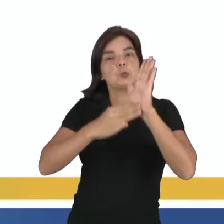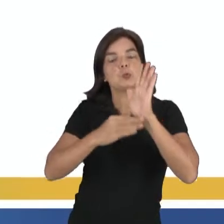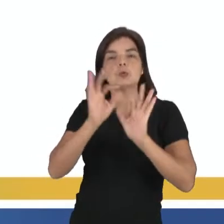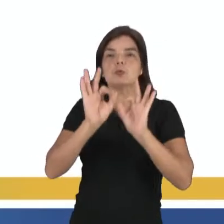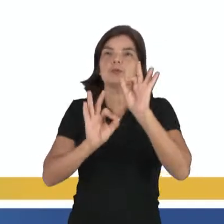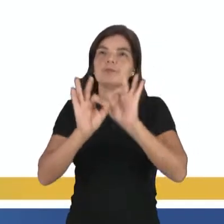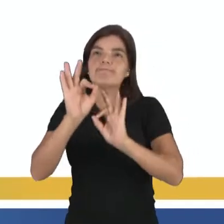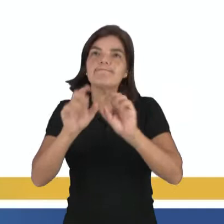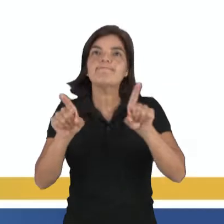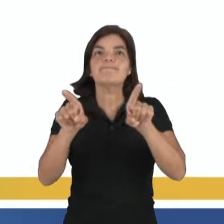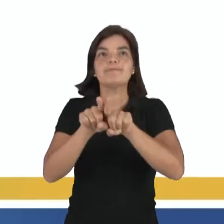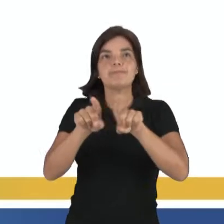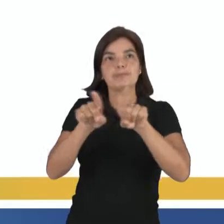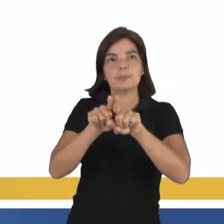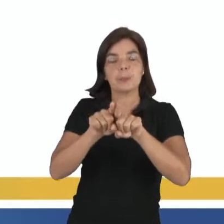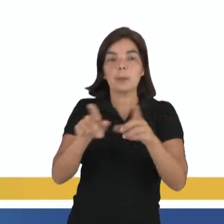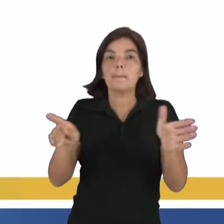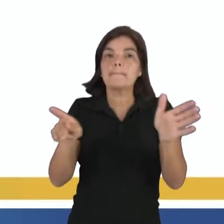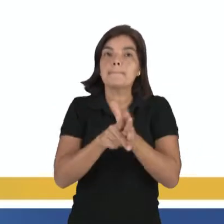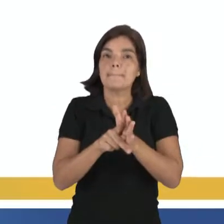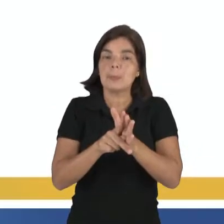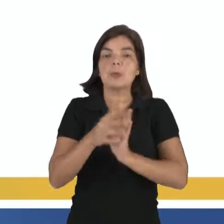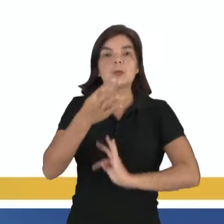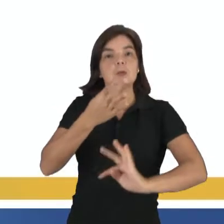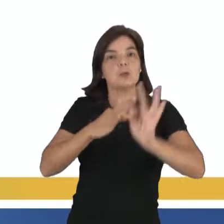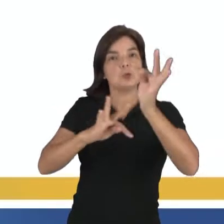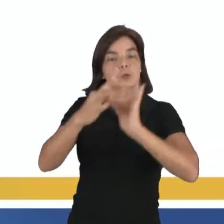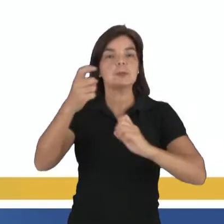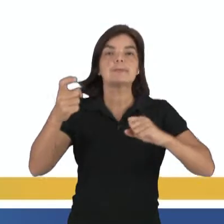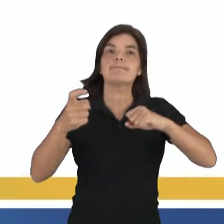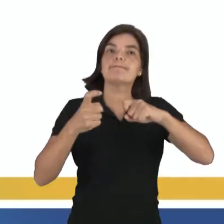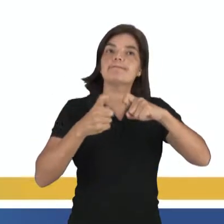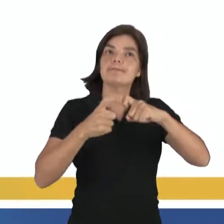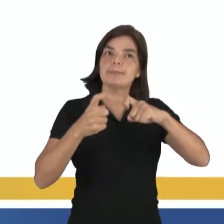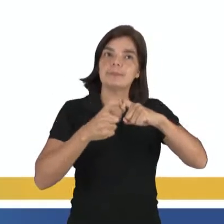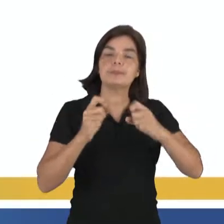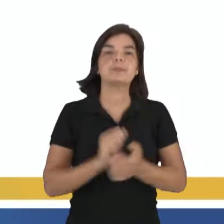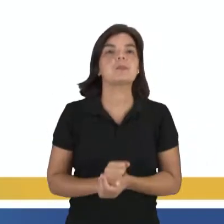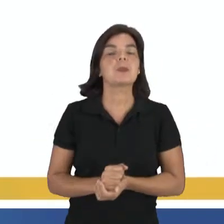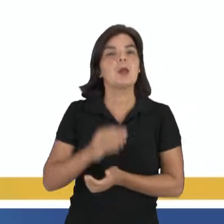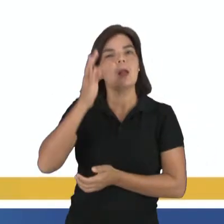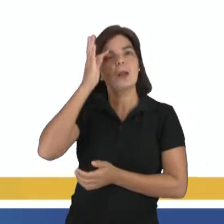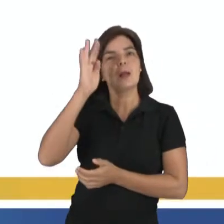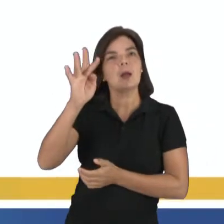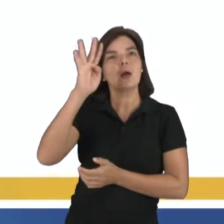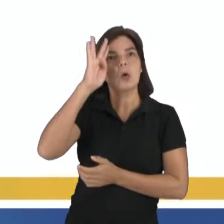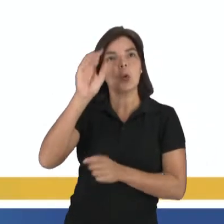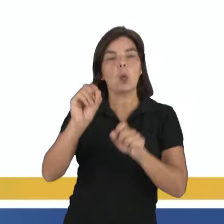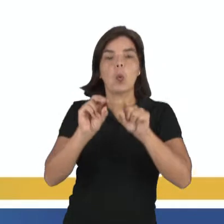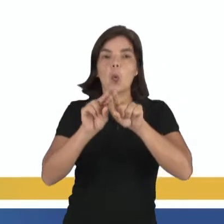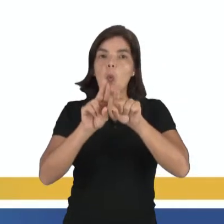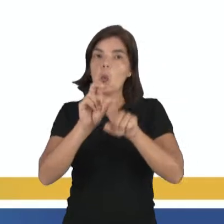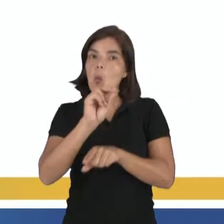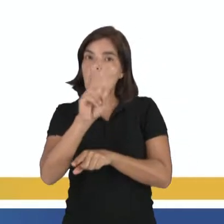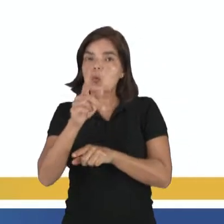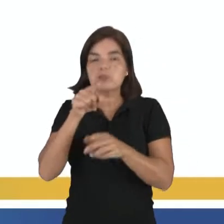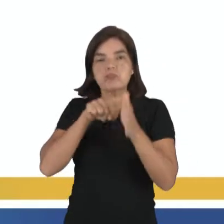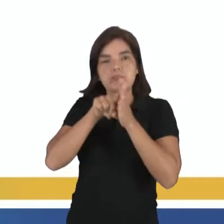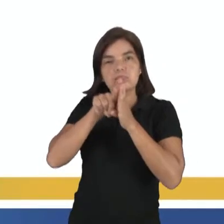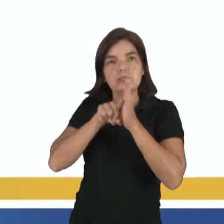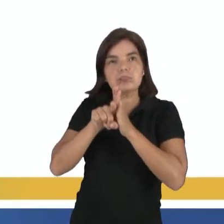se organizam num domínio específico, que seria a tecnologia médica. E a teoria ou